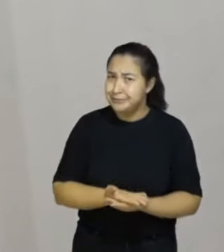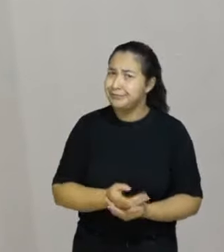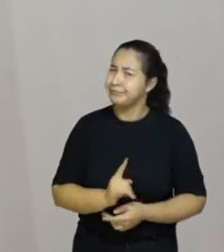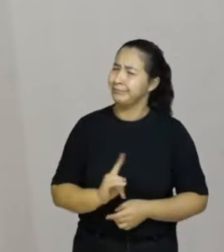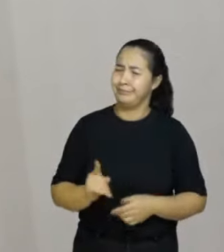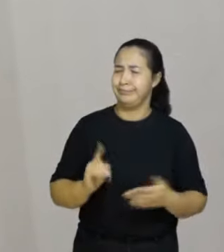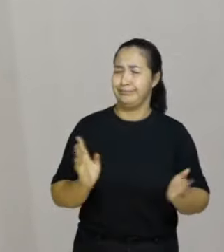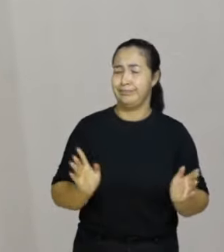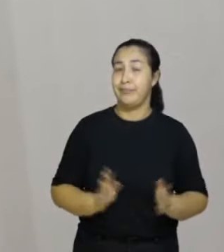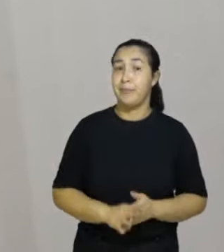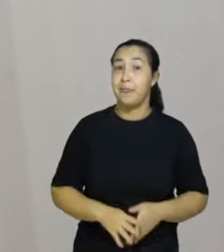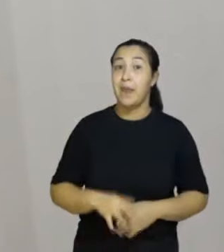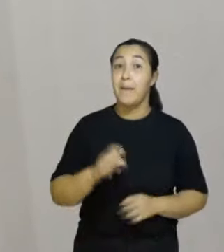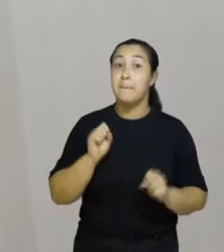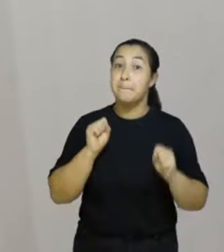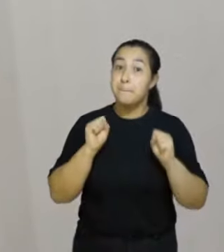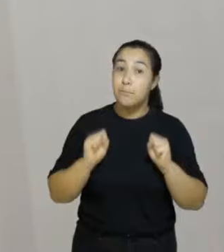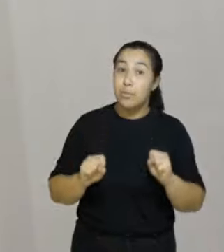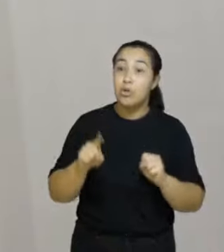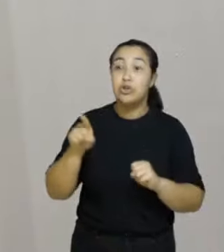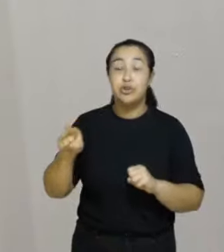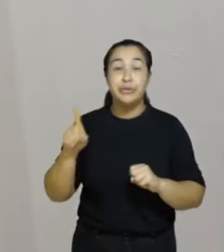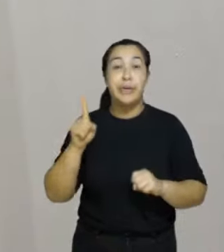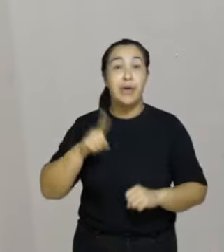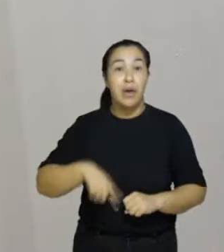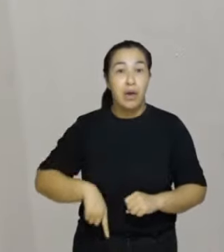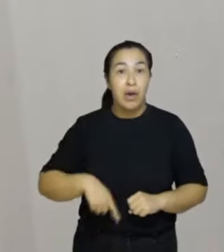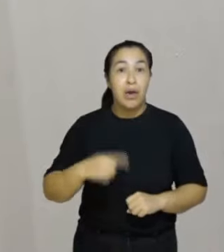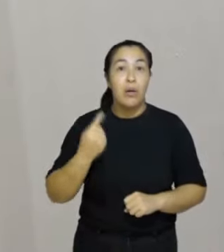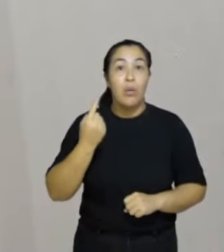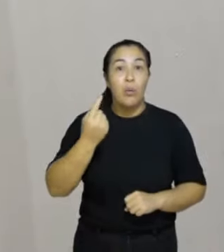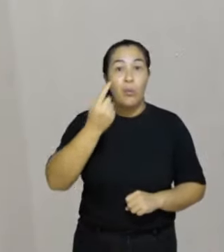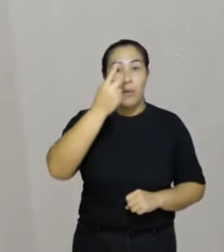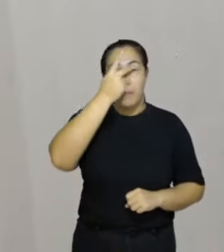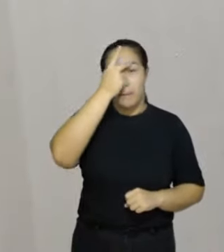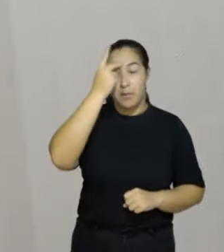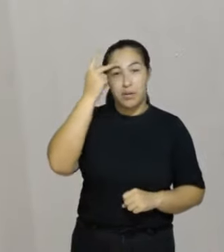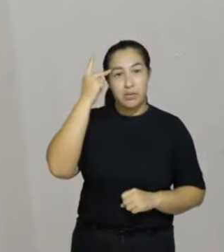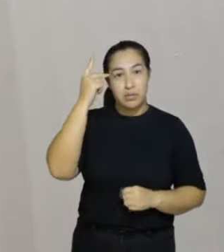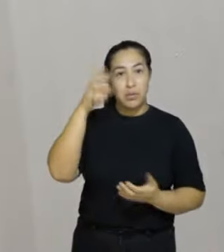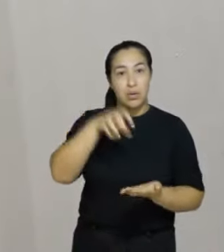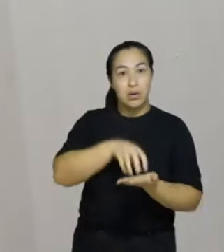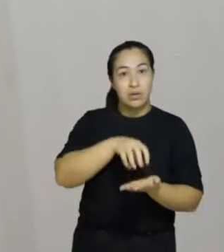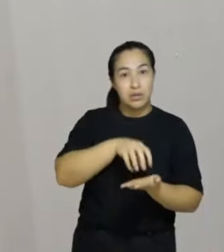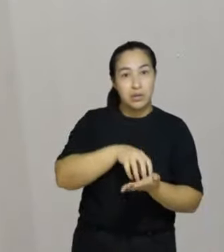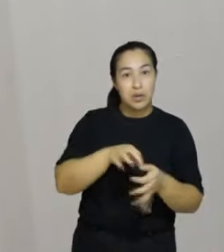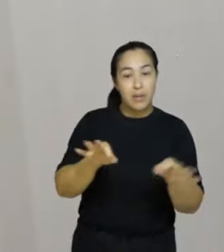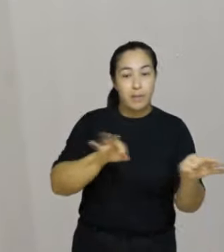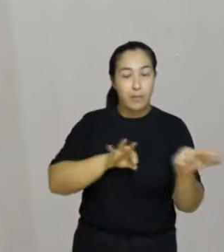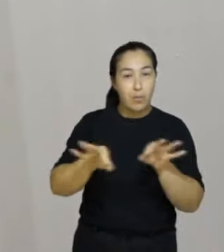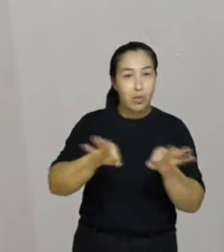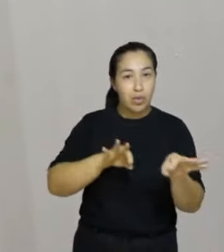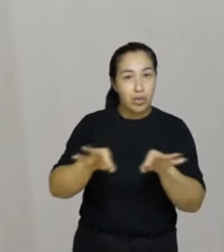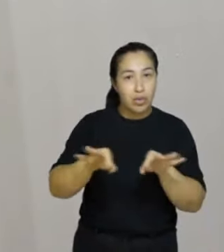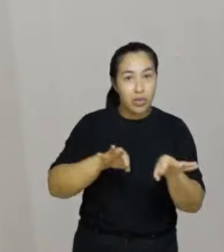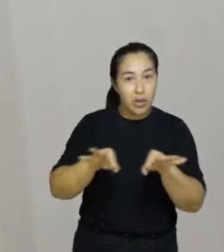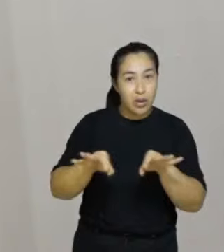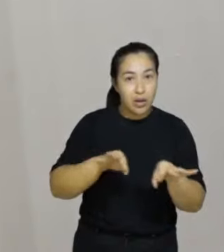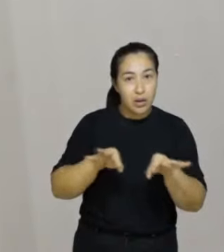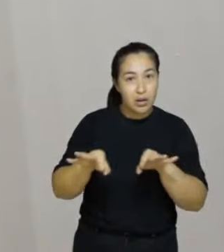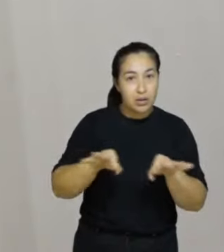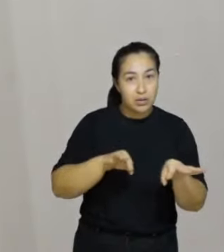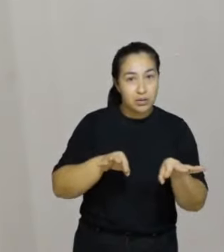suspeita é que ele seria, na verdade, um dos personagens centrais na montagem do esquema de lavagem do dinheiro do